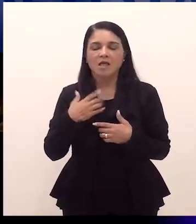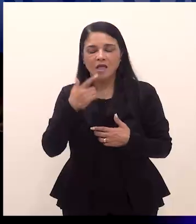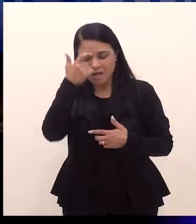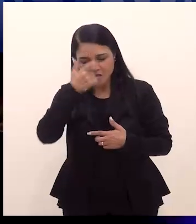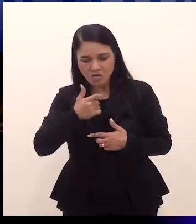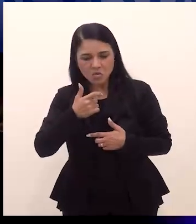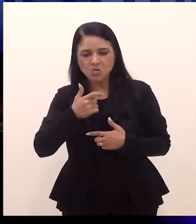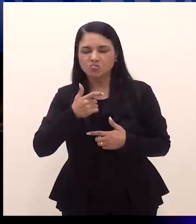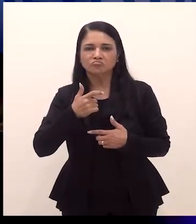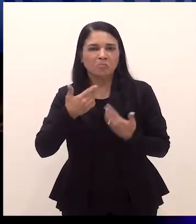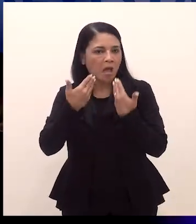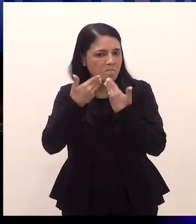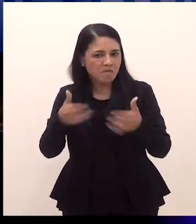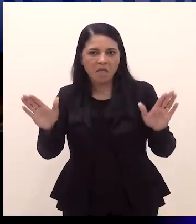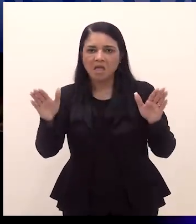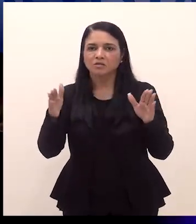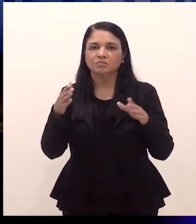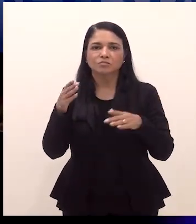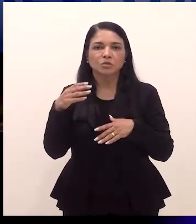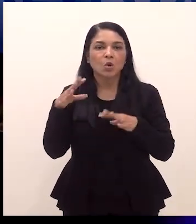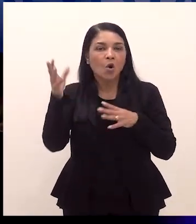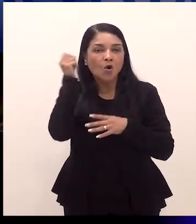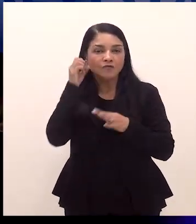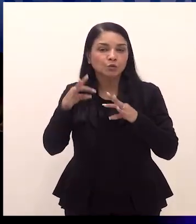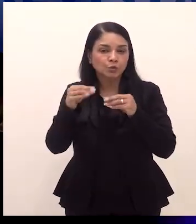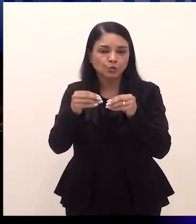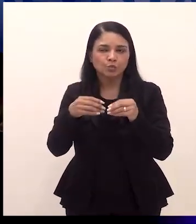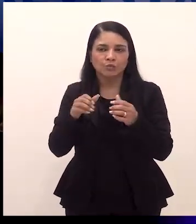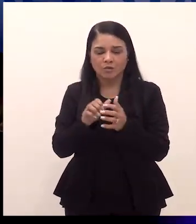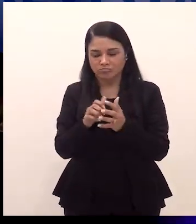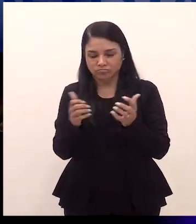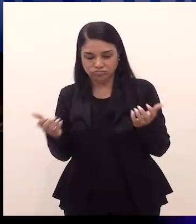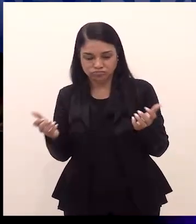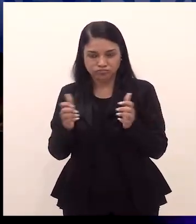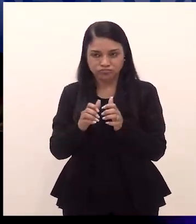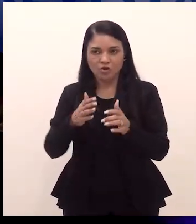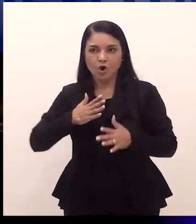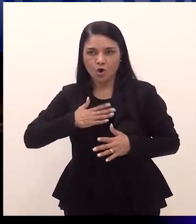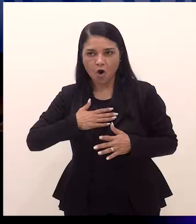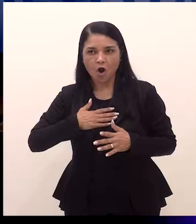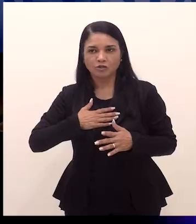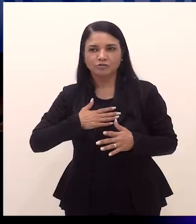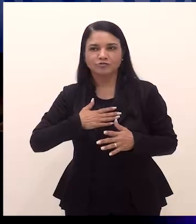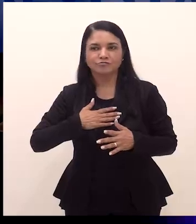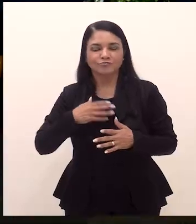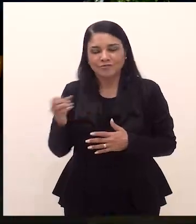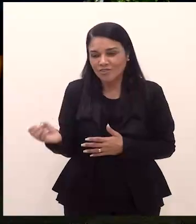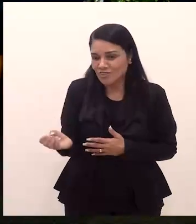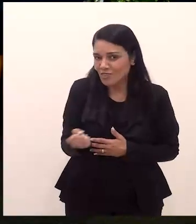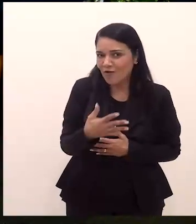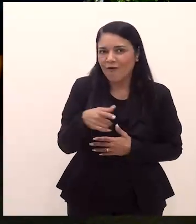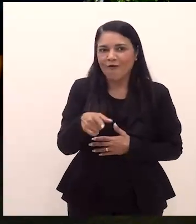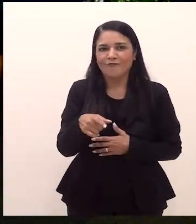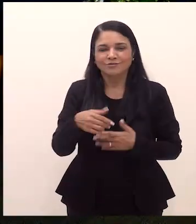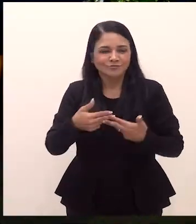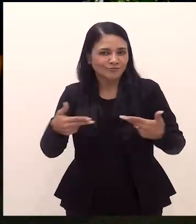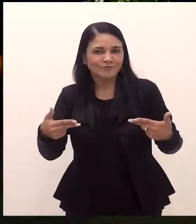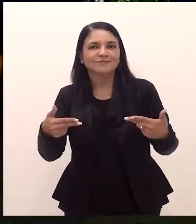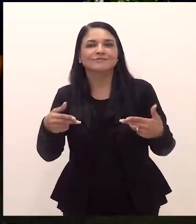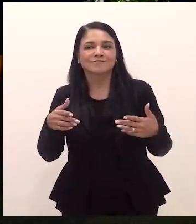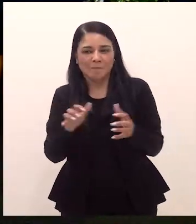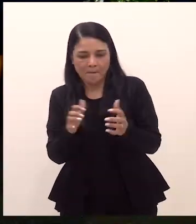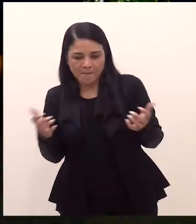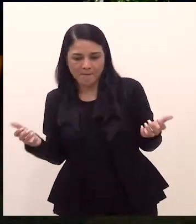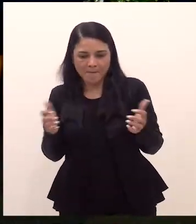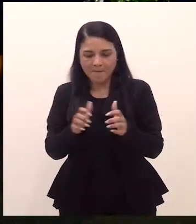Cara, eu sou um cara também bastante aberto. Eu toco um instrumento que é muito nostálgico, mas eu adoro colocar a sanfona em novidades